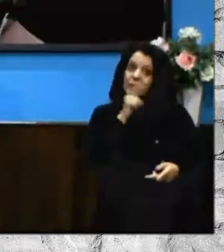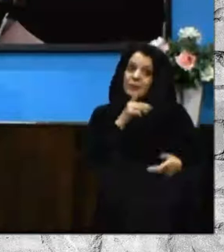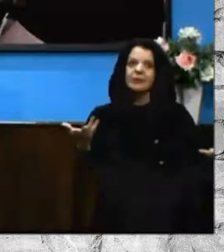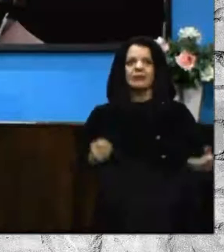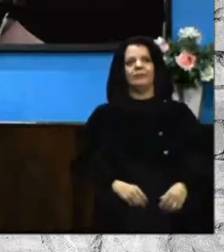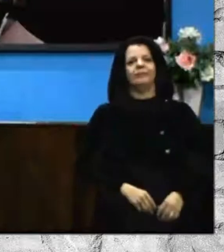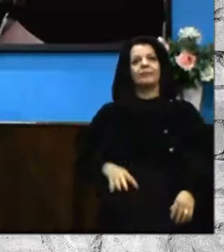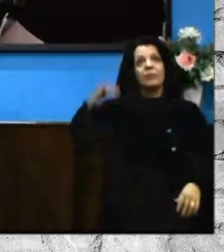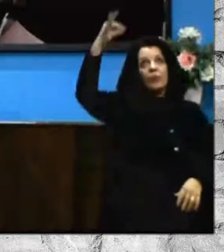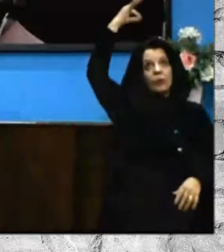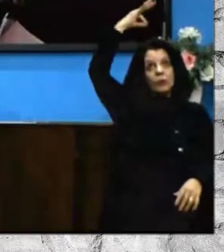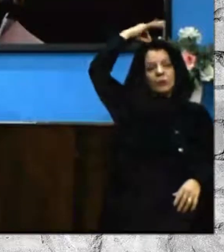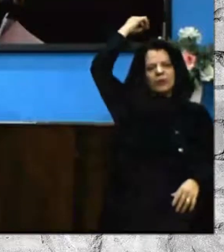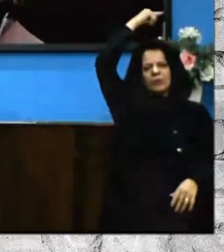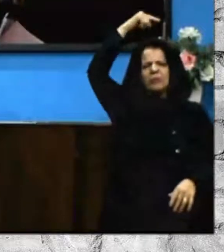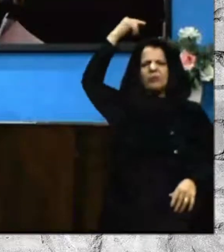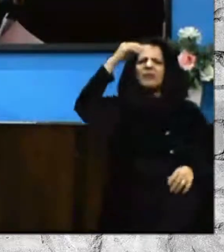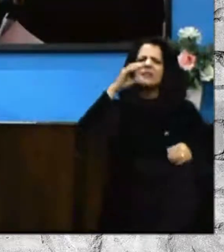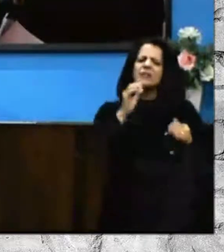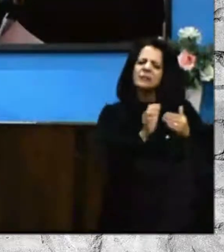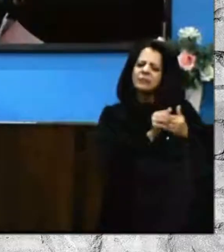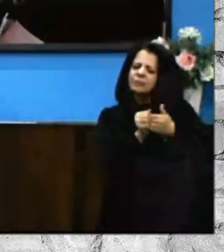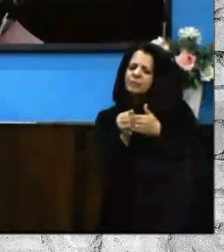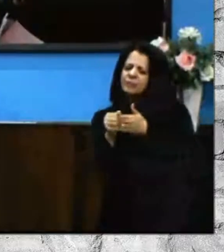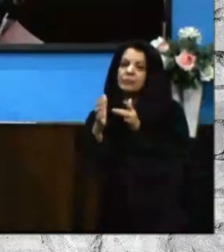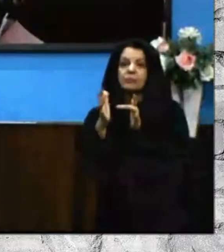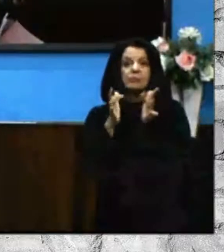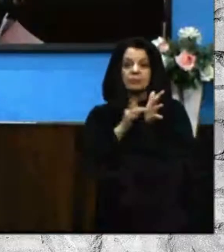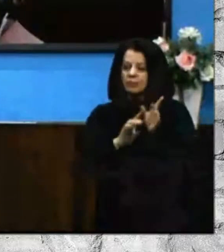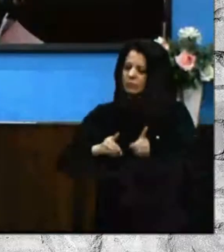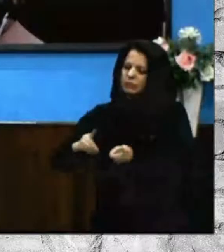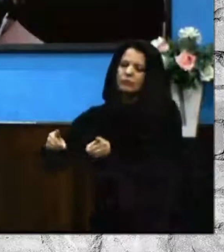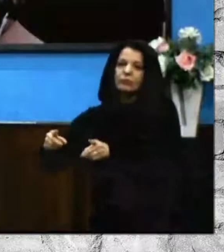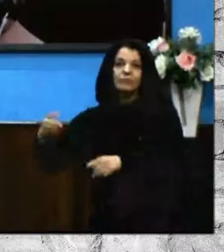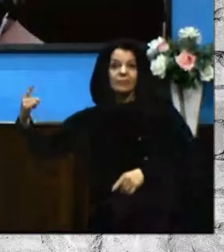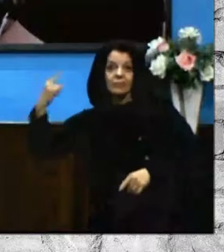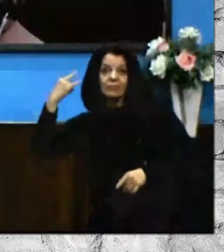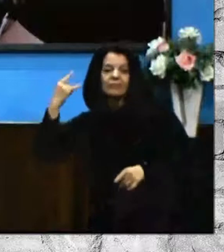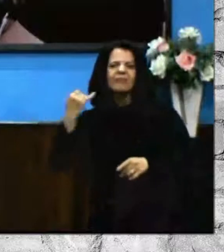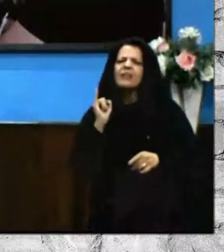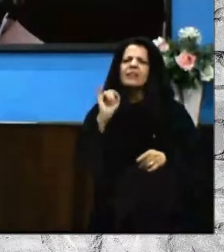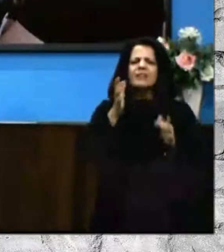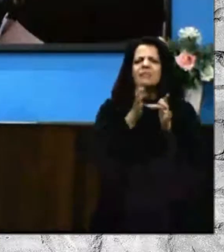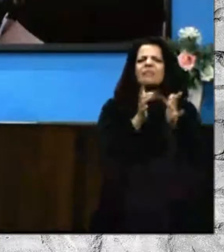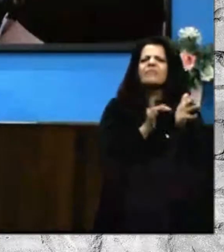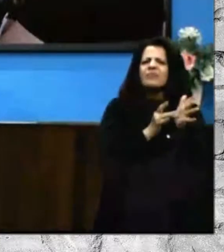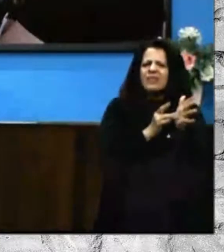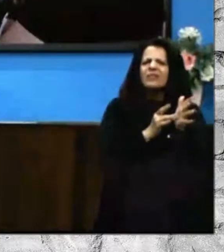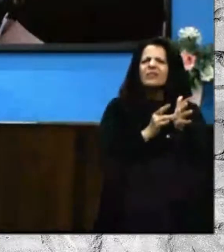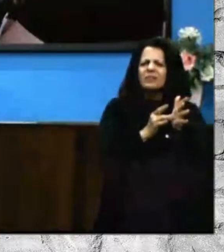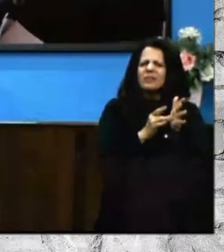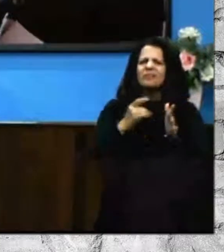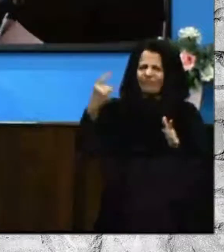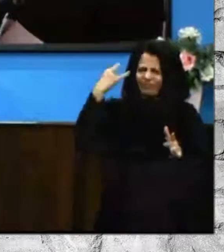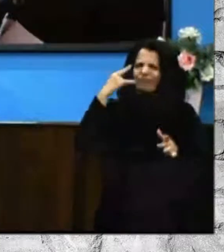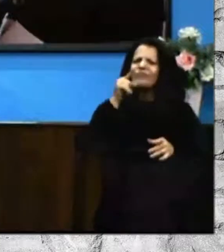O Espírito conduz Jesus ao deserto para ser tentado. E meu querido, se Jesus foi, eu e você não